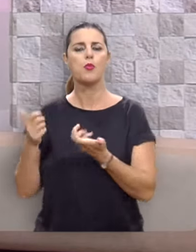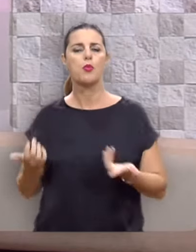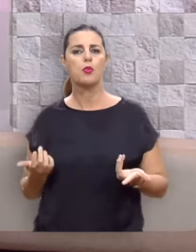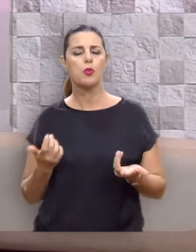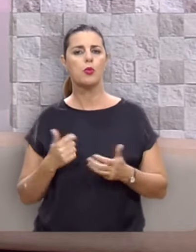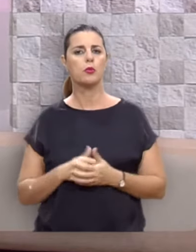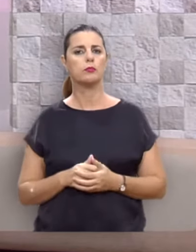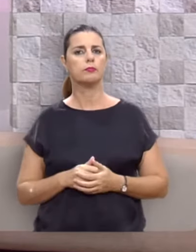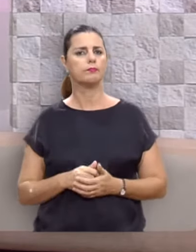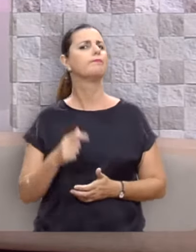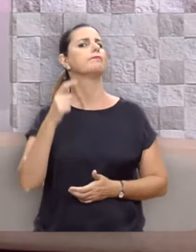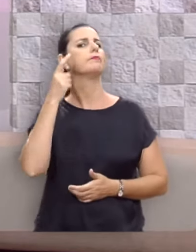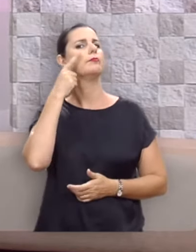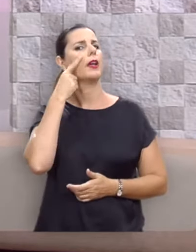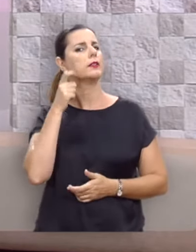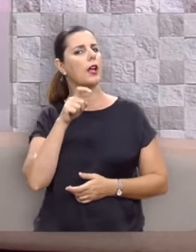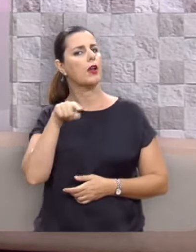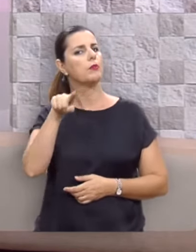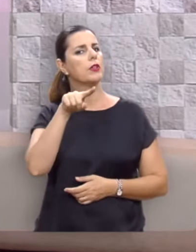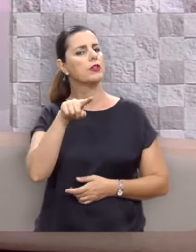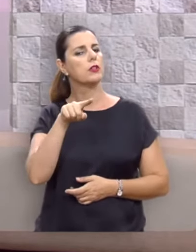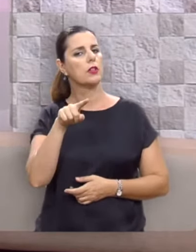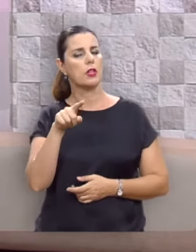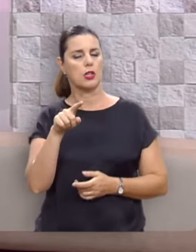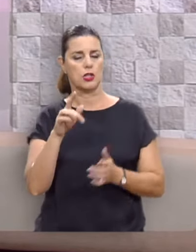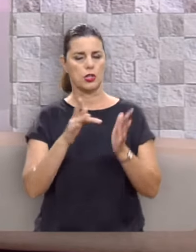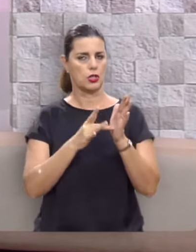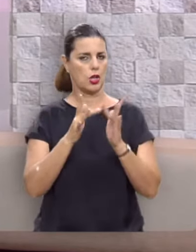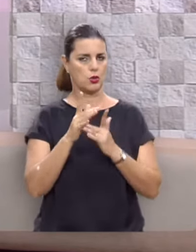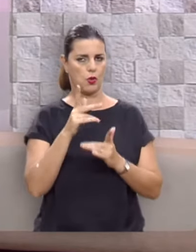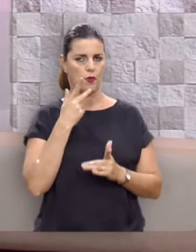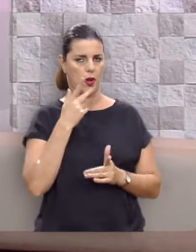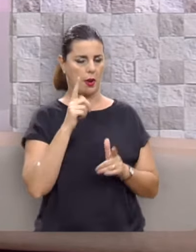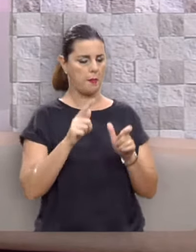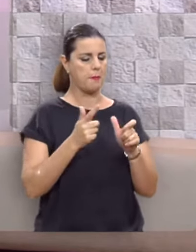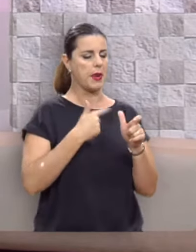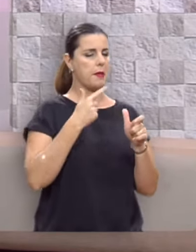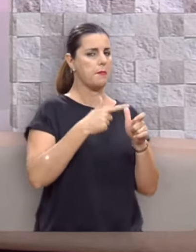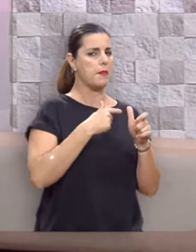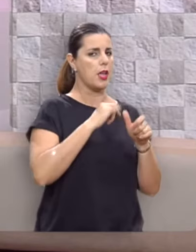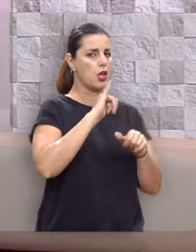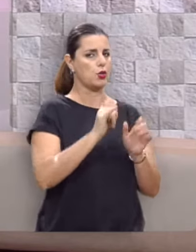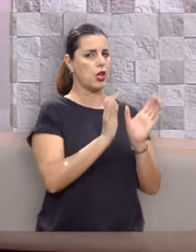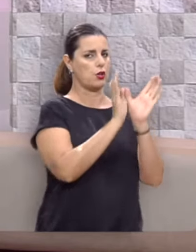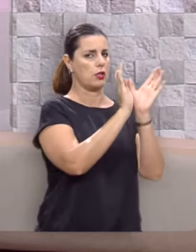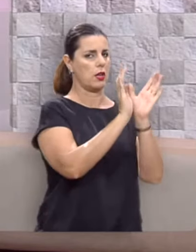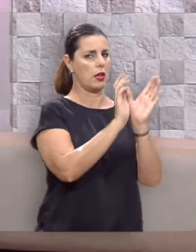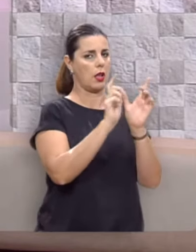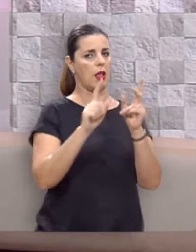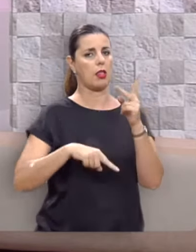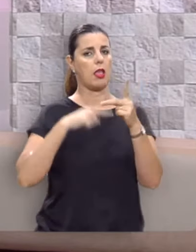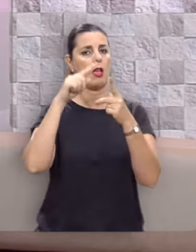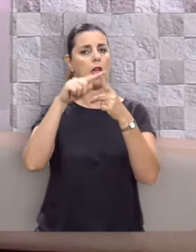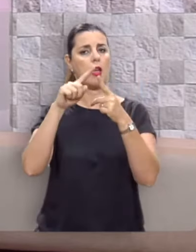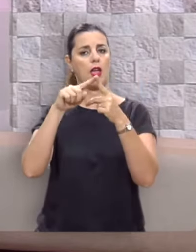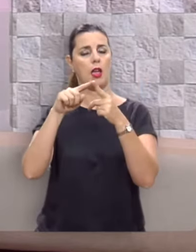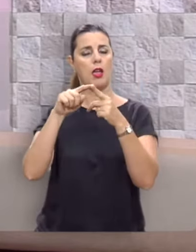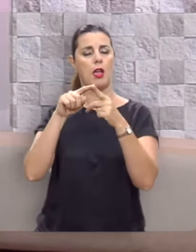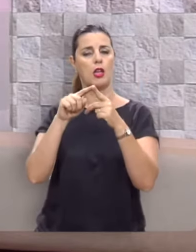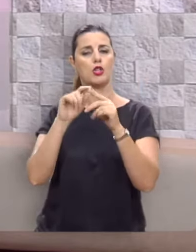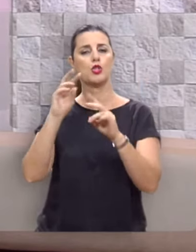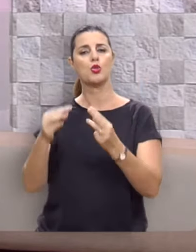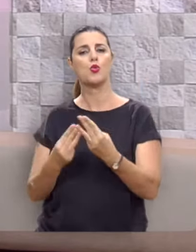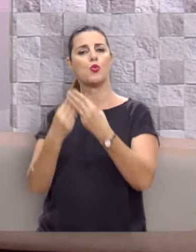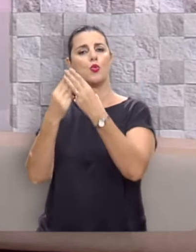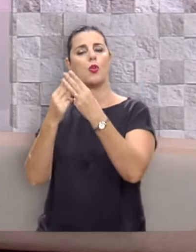terra. Perceba você que Jesus não disse primeiro em Jerusalém, depois na Judéia, em seguida em